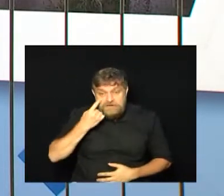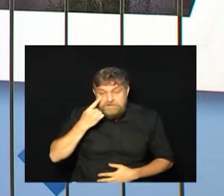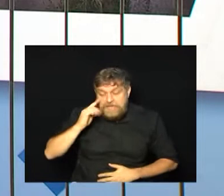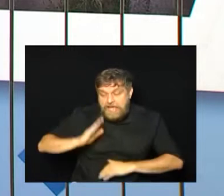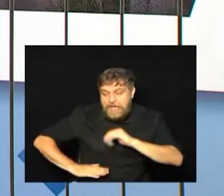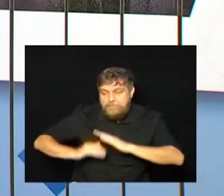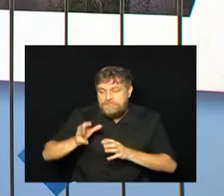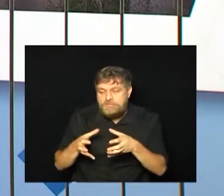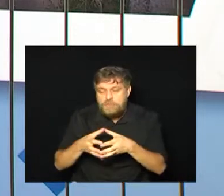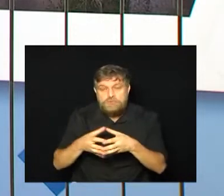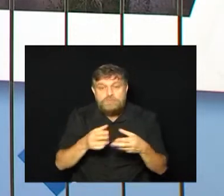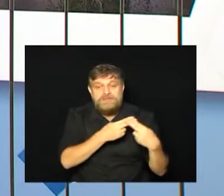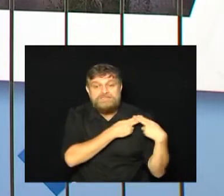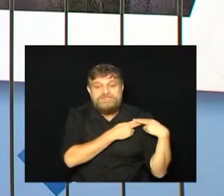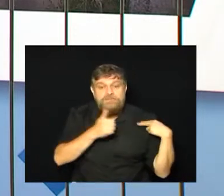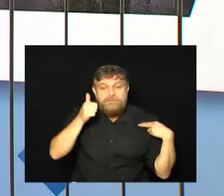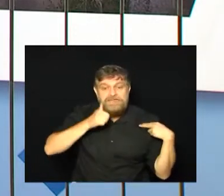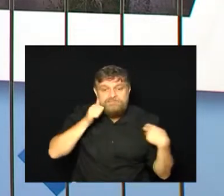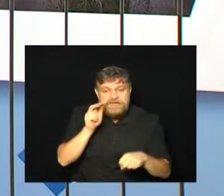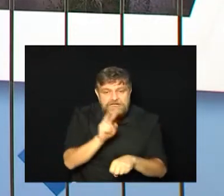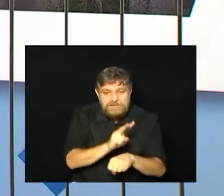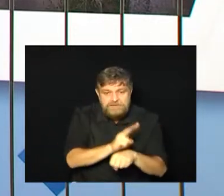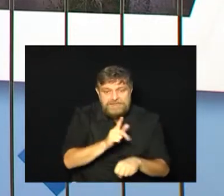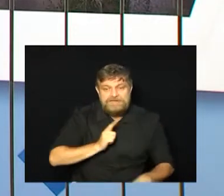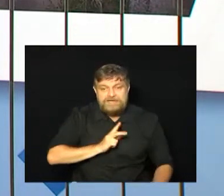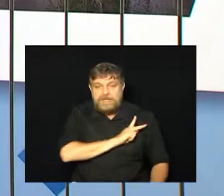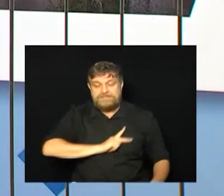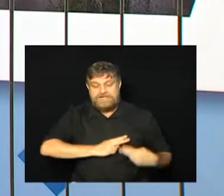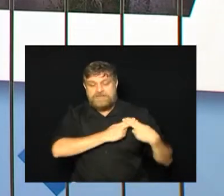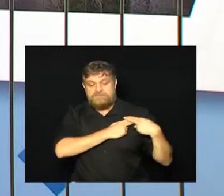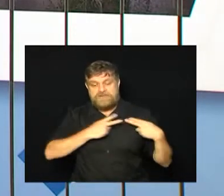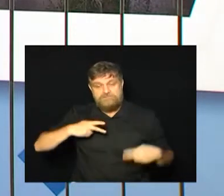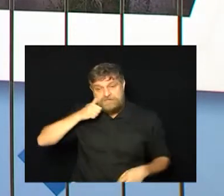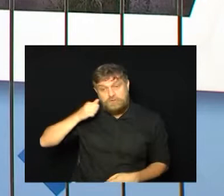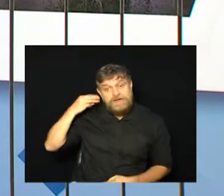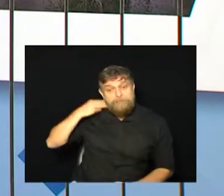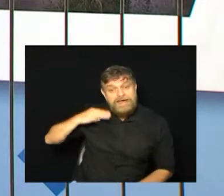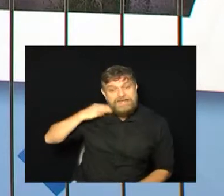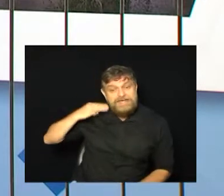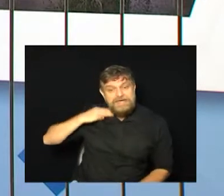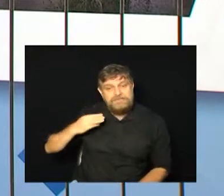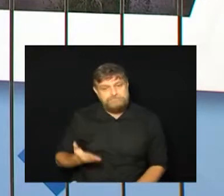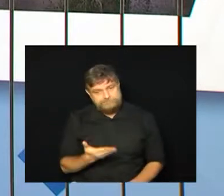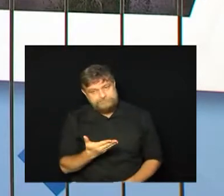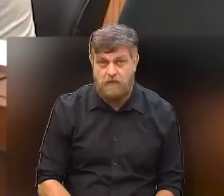os trabalhos da Comissão da Mulher. Essa comissão que é presidida pela vereadora Mariana Conte.